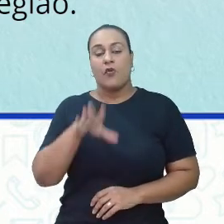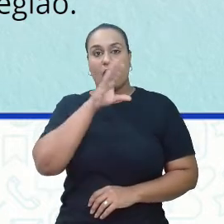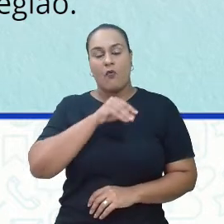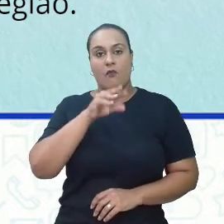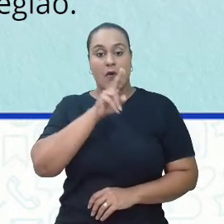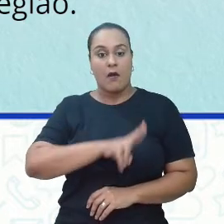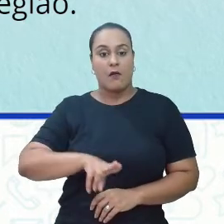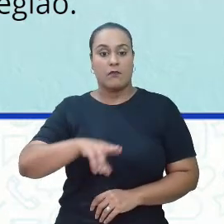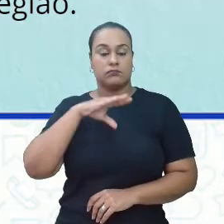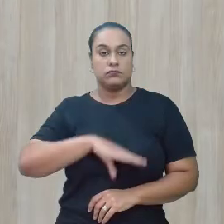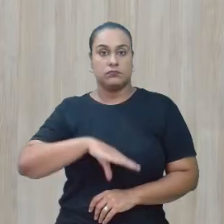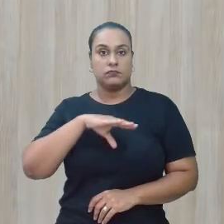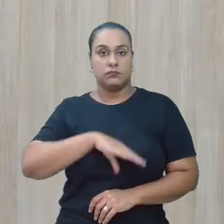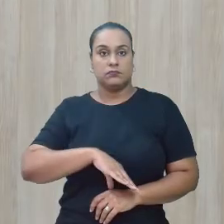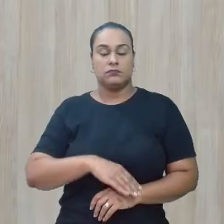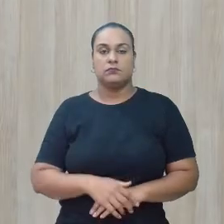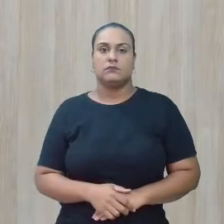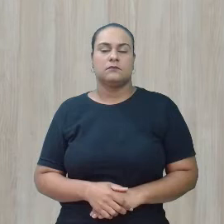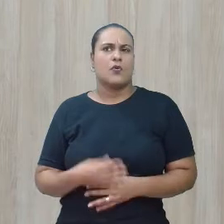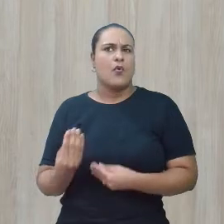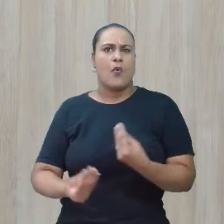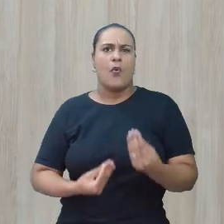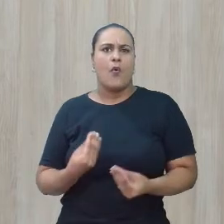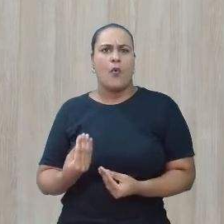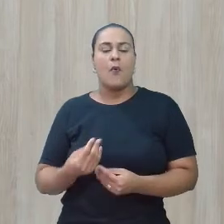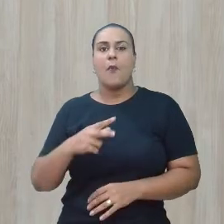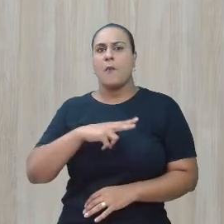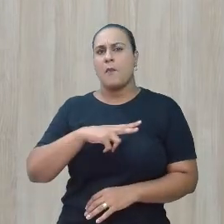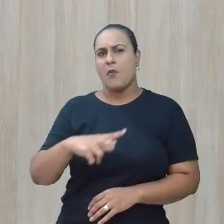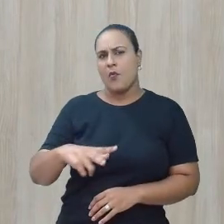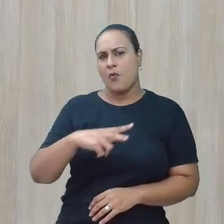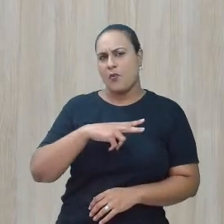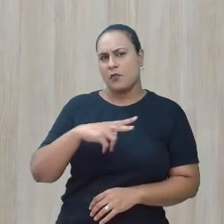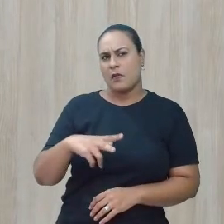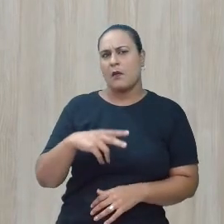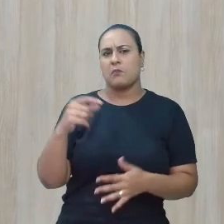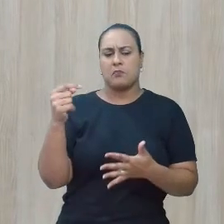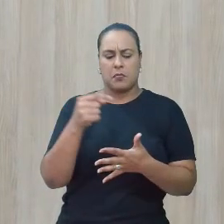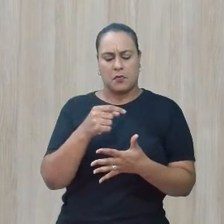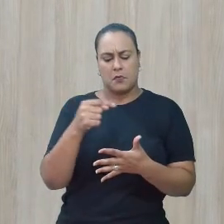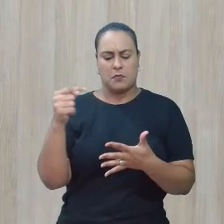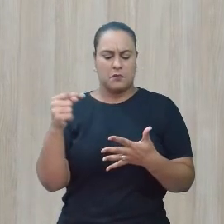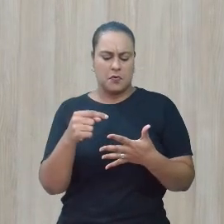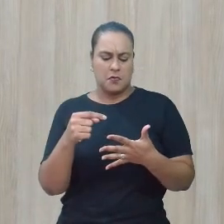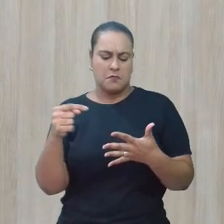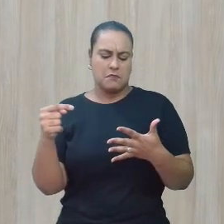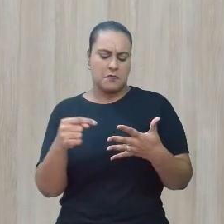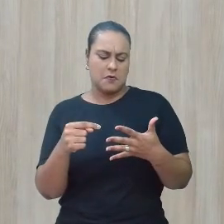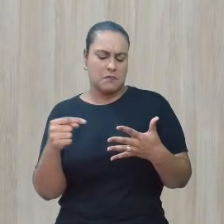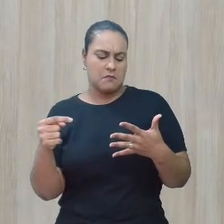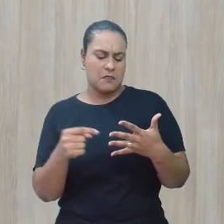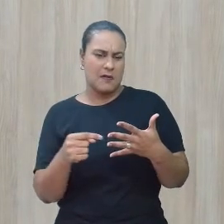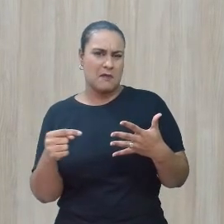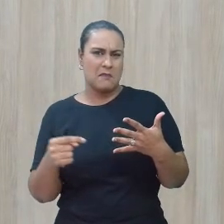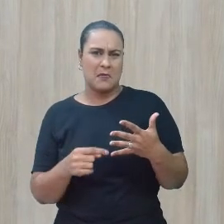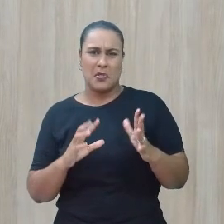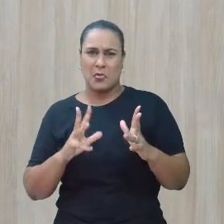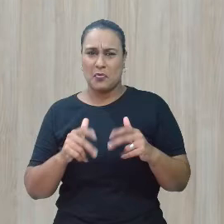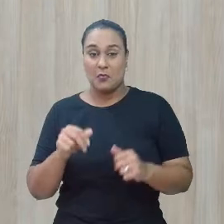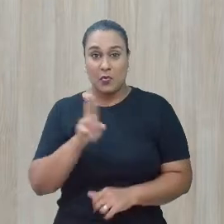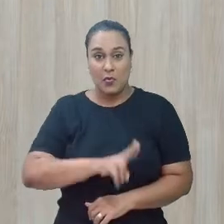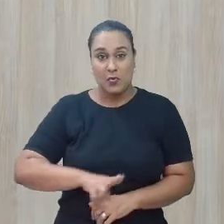né, Viviane? Como é que eu tenho, Portugal, Guiné-Bissau, Cabo Verde, Brasil, todo mundo falando a mesma